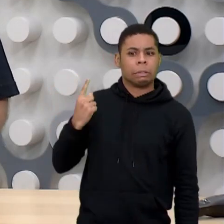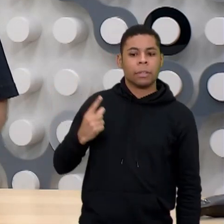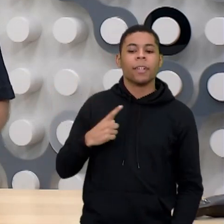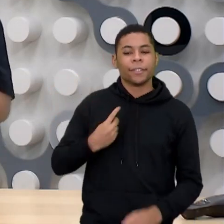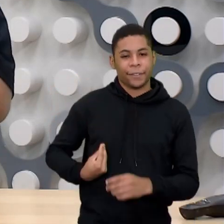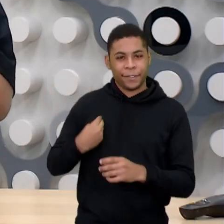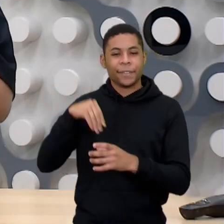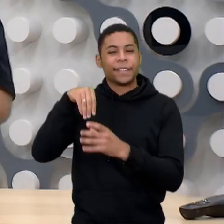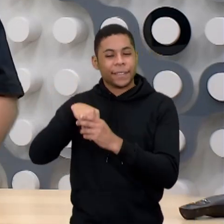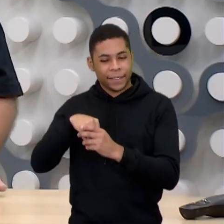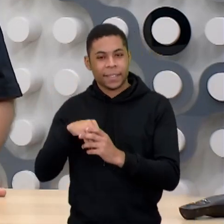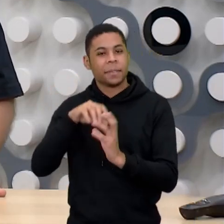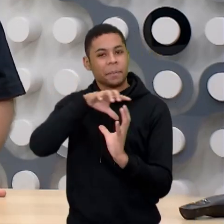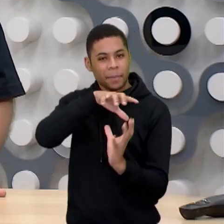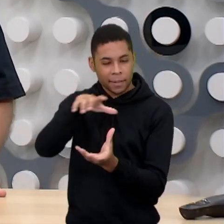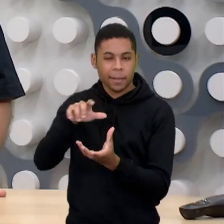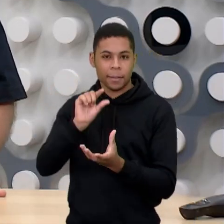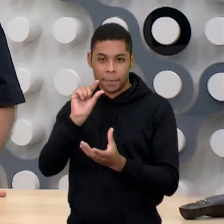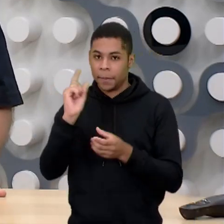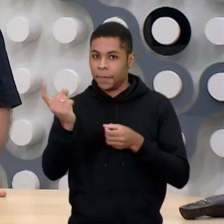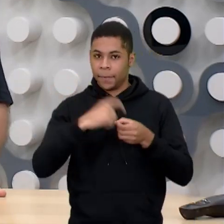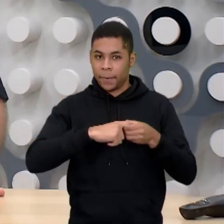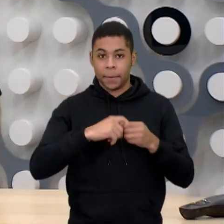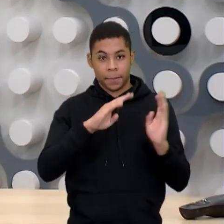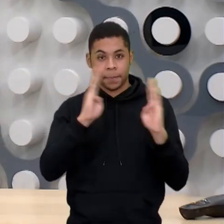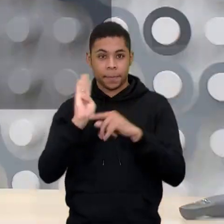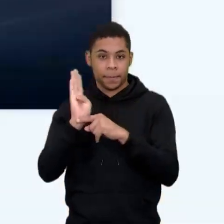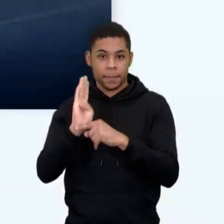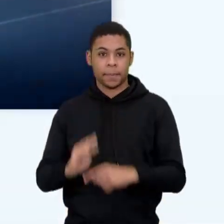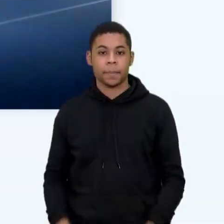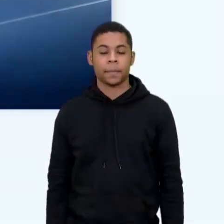nosso planeta. Daqui a pouco nós voltamos.